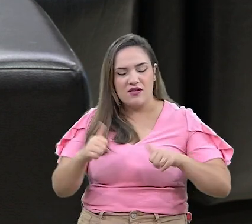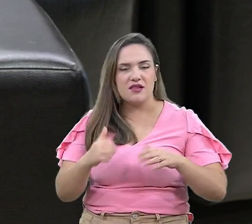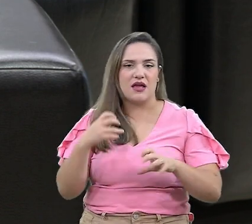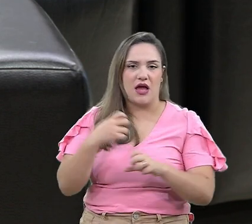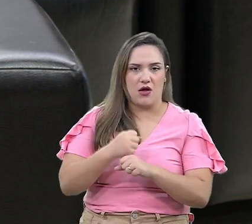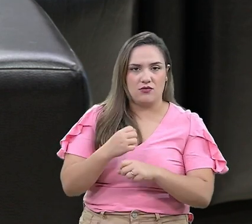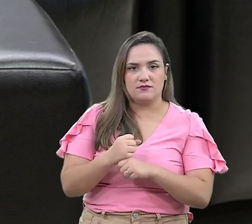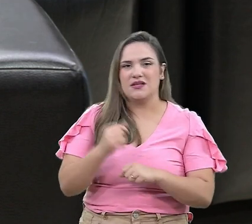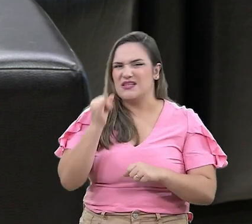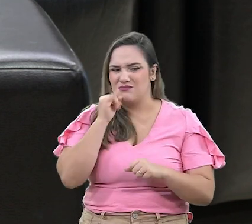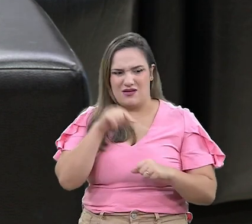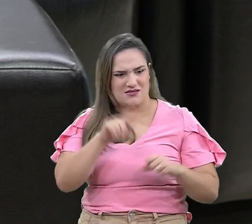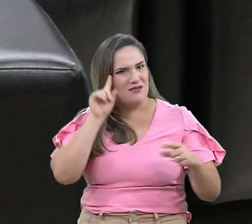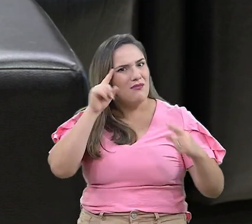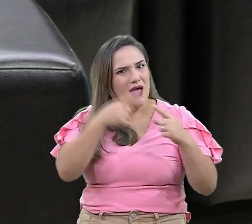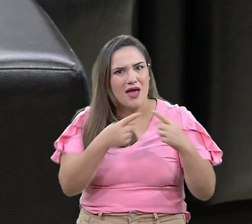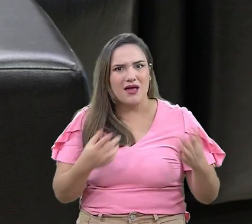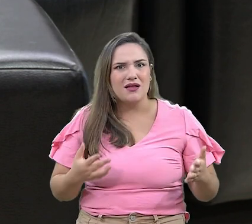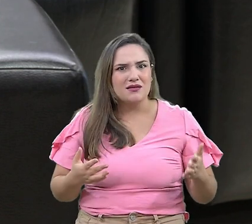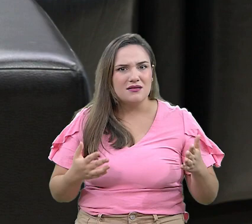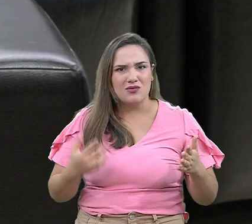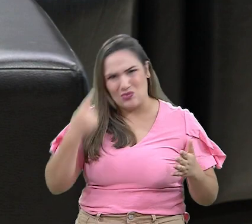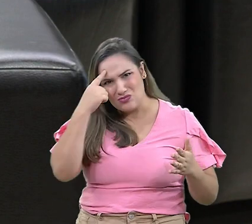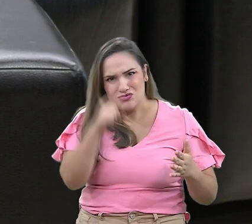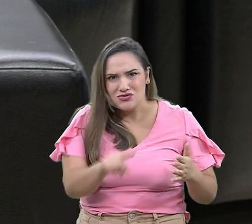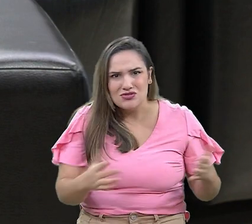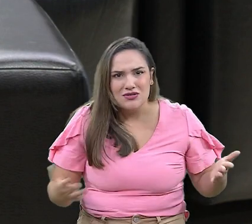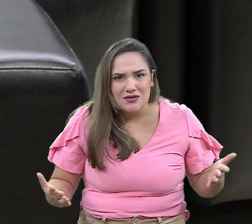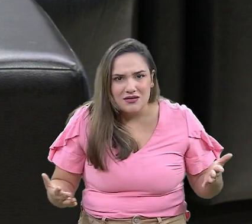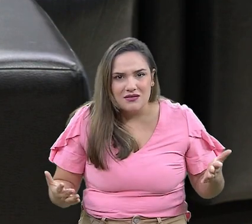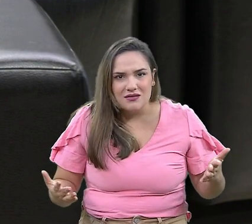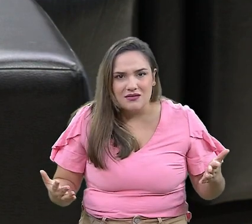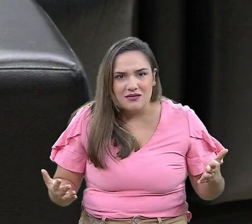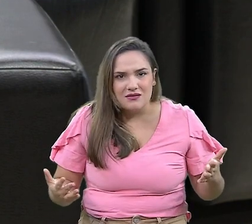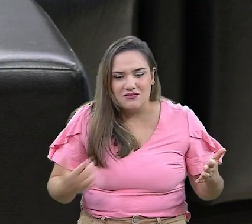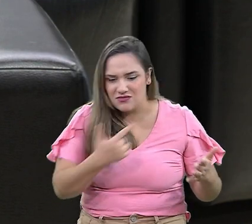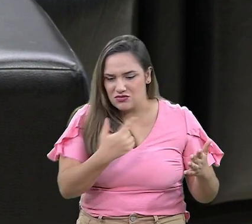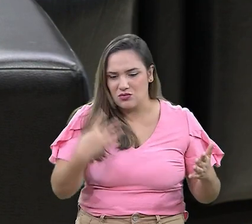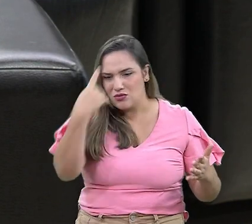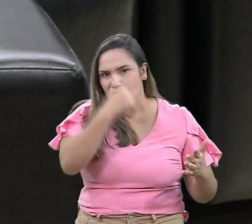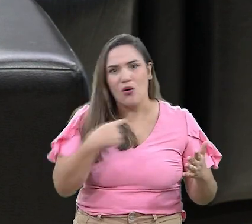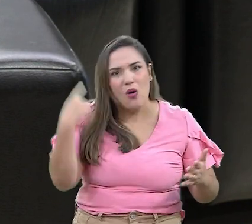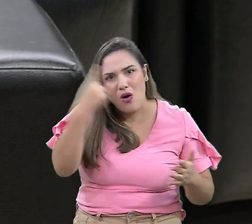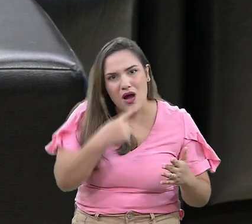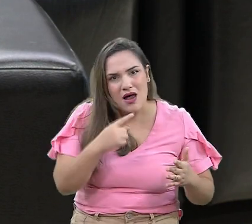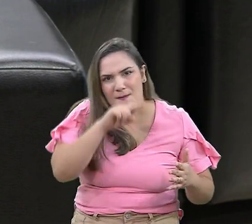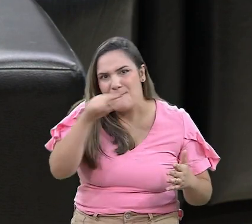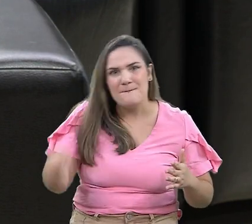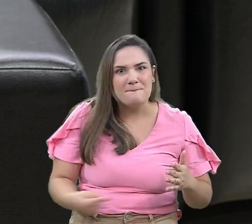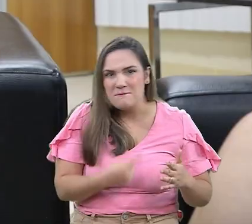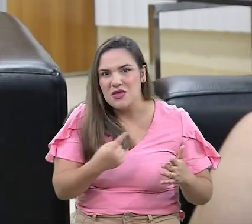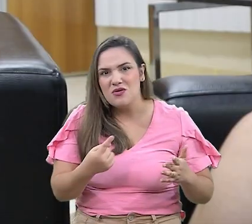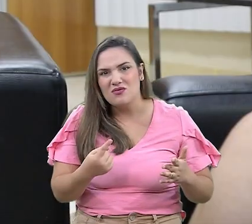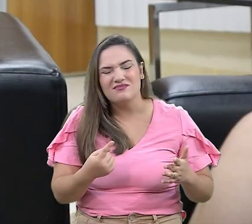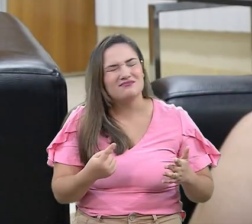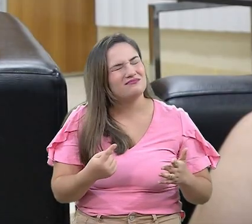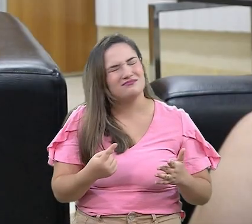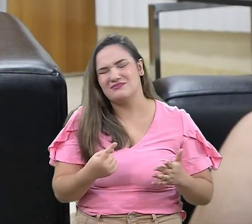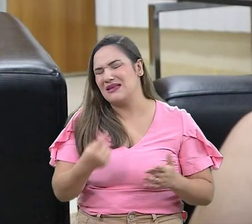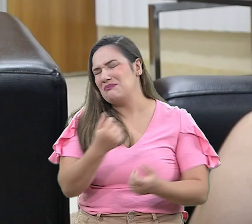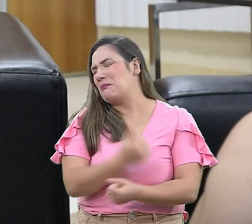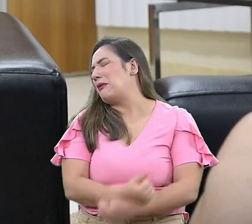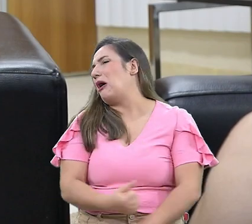essa meta, né, a curto prazo, num dia, suponho, 24 horas... sem